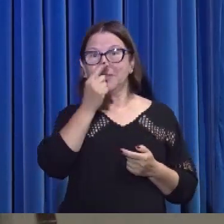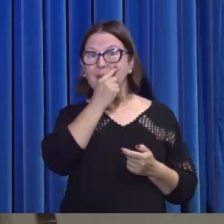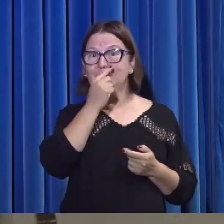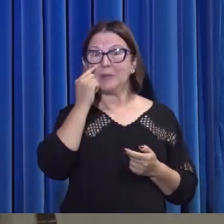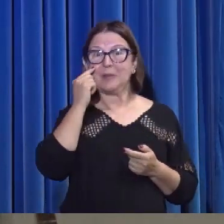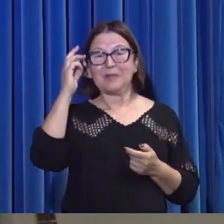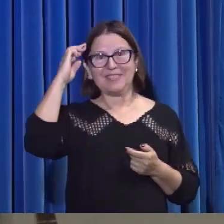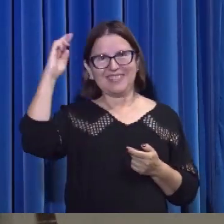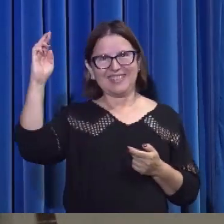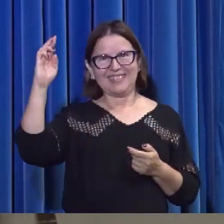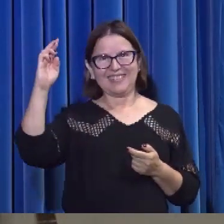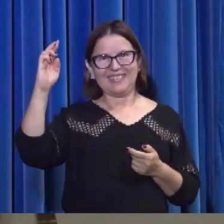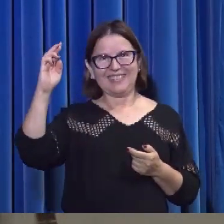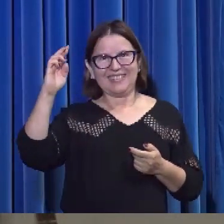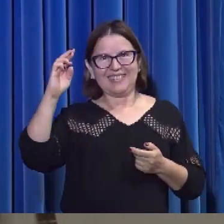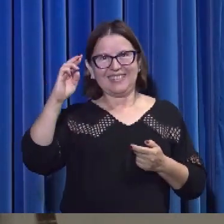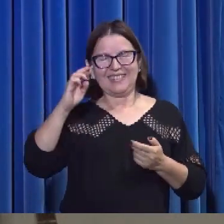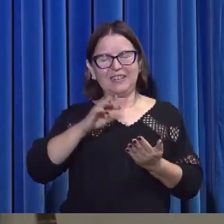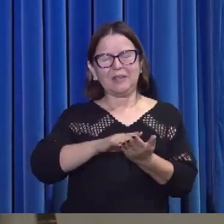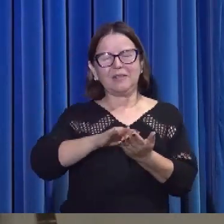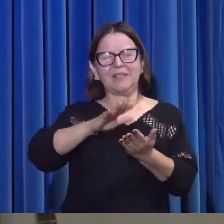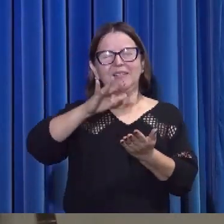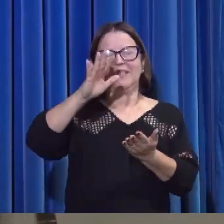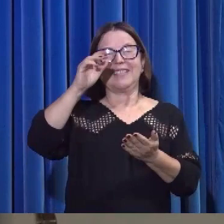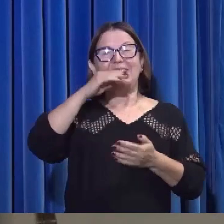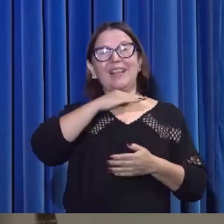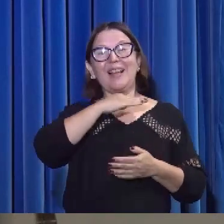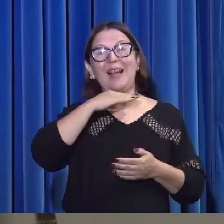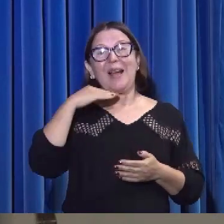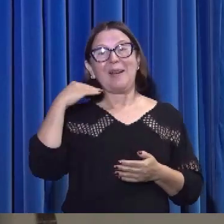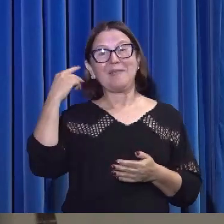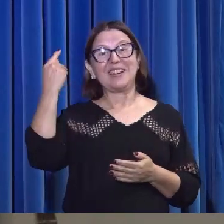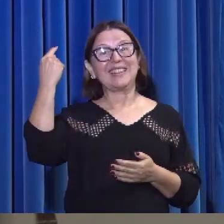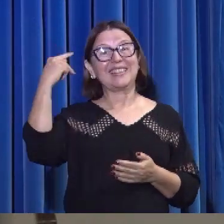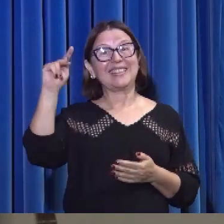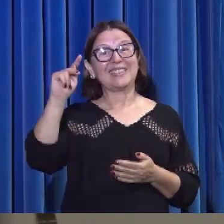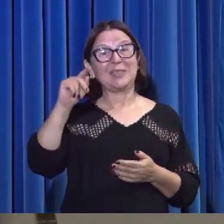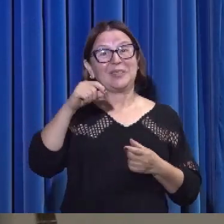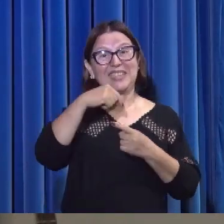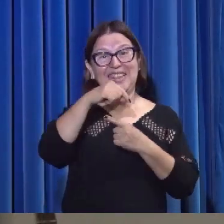quê? A morte dos seus santos.